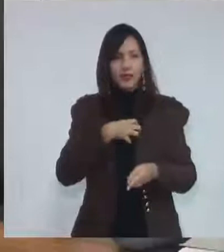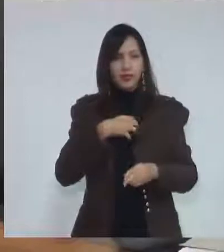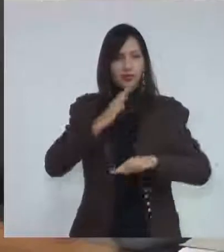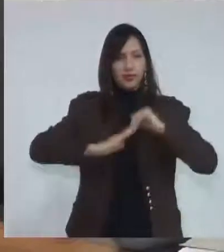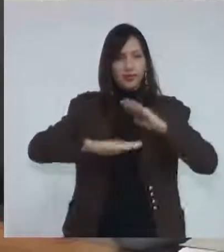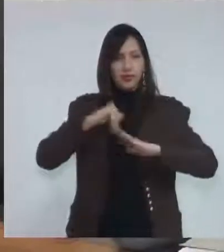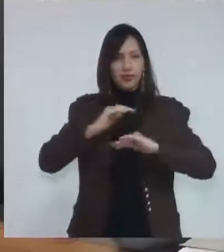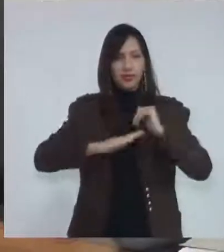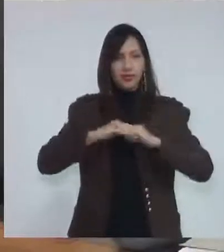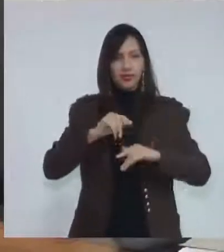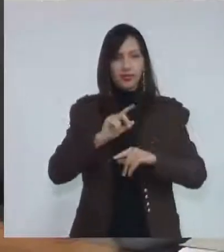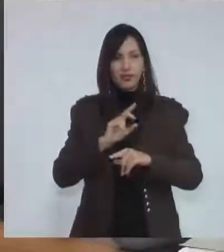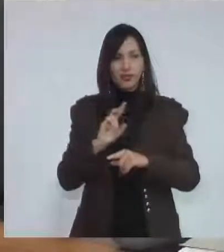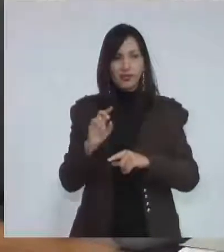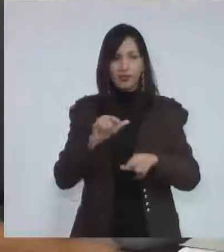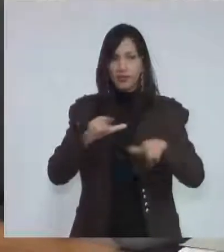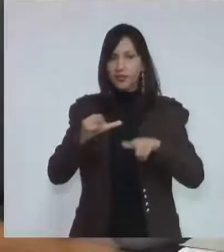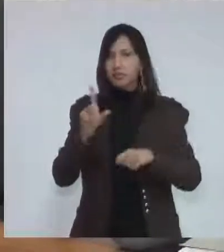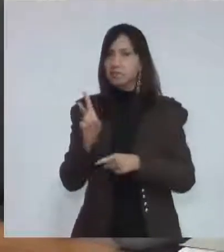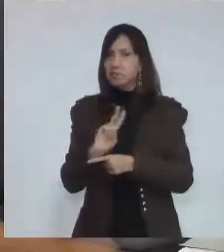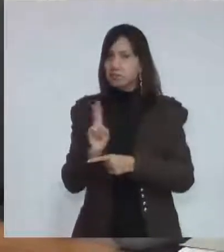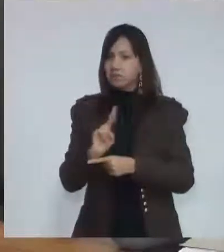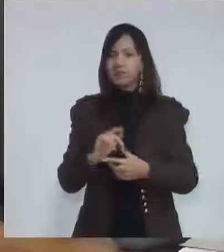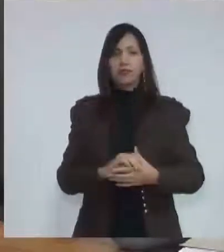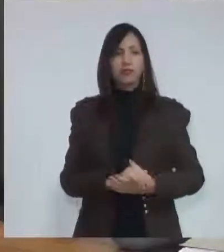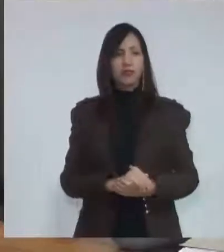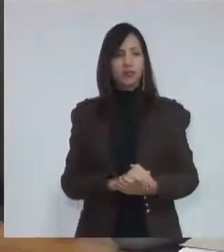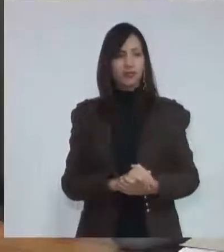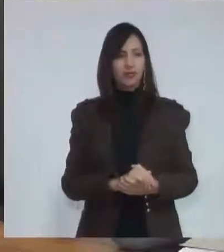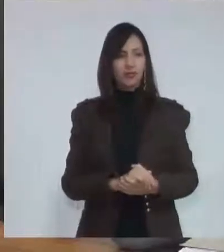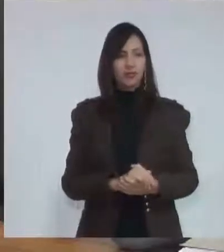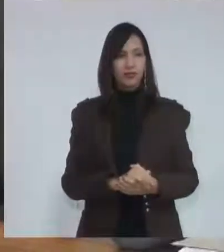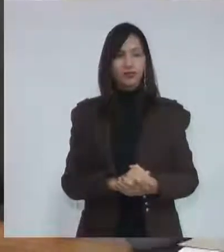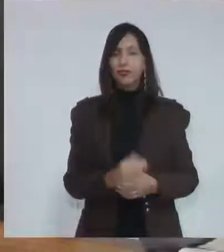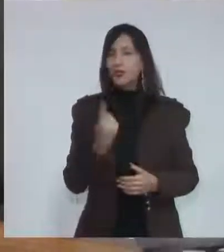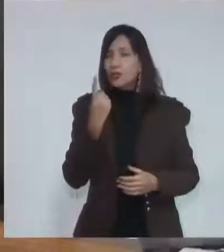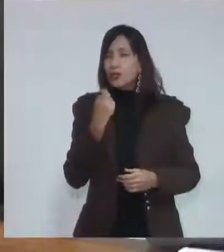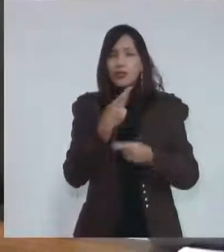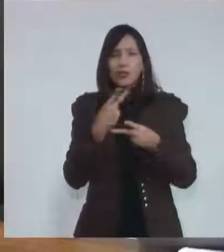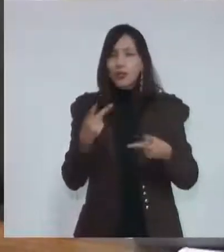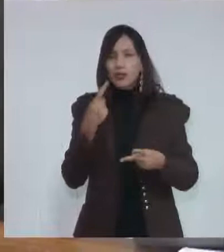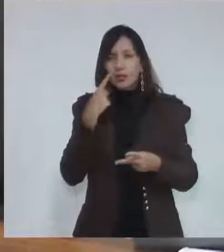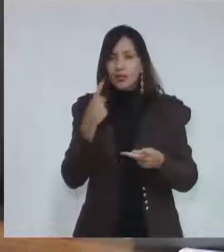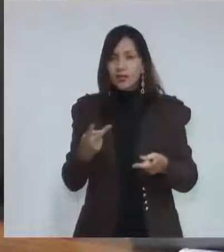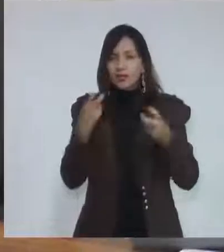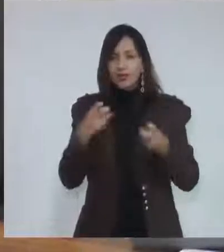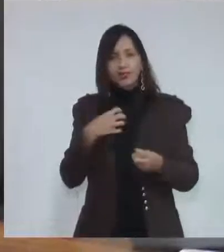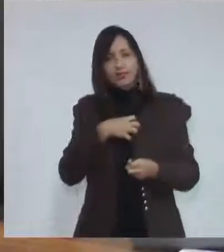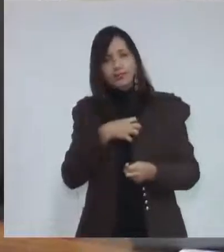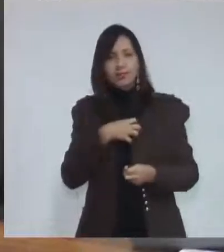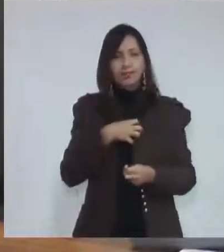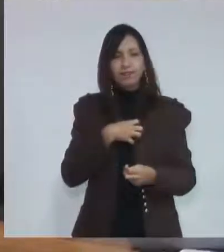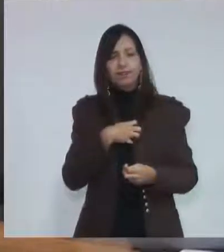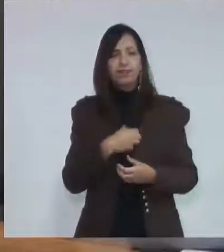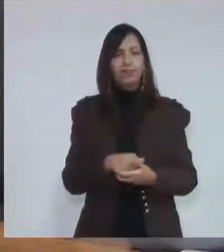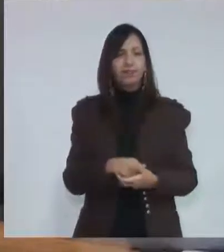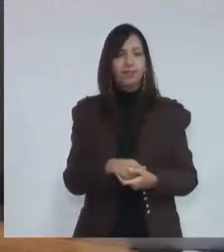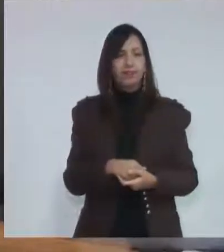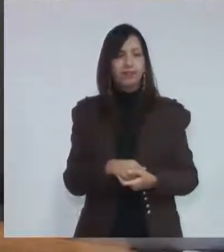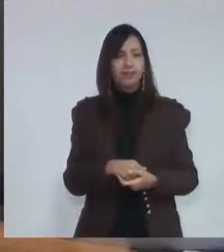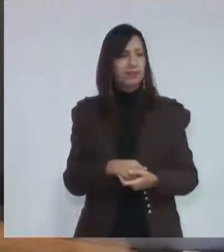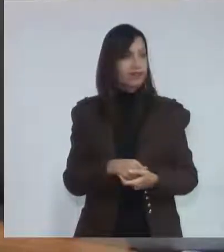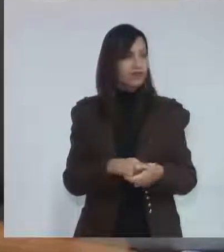exercer o trabalho de fiscalização. Agora, o único detalhe que eu vejo em algumas situações,